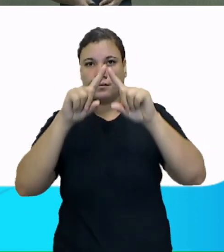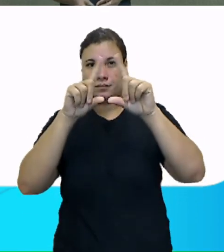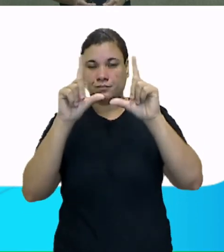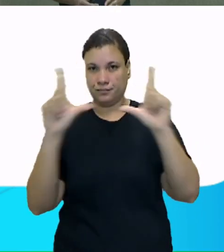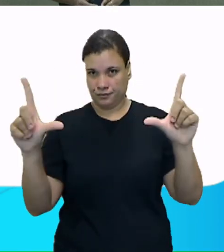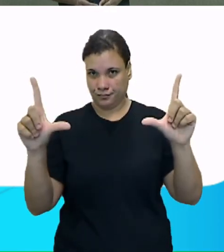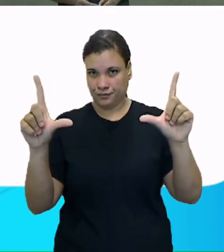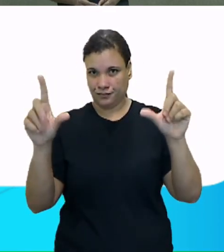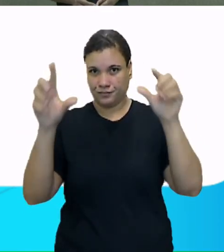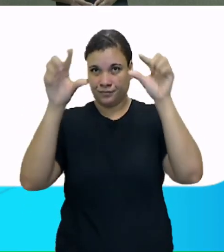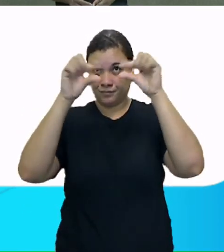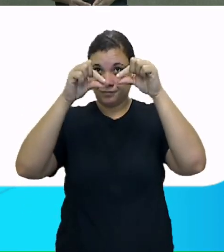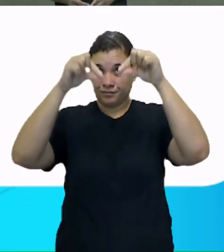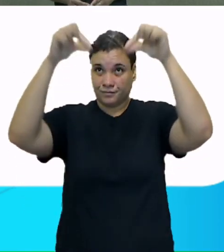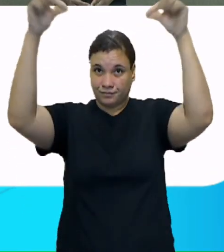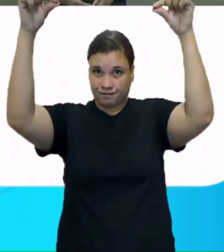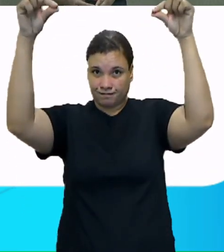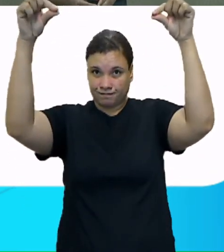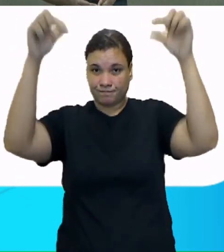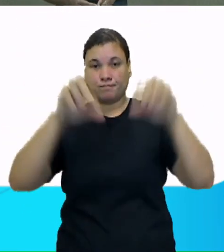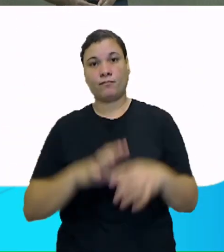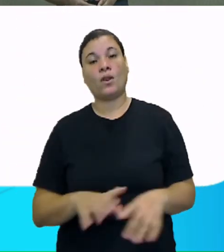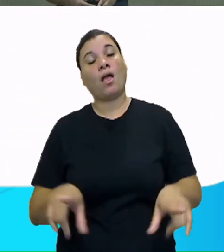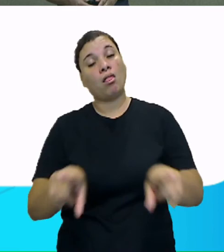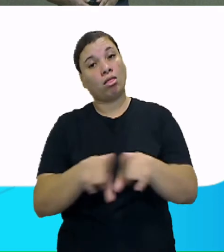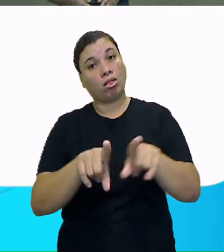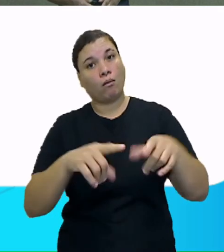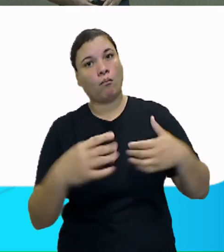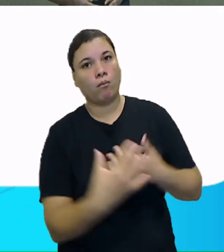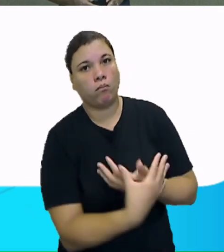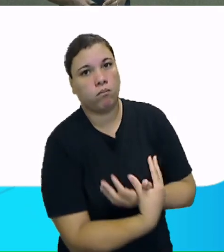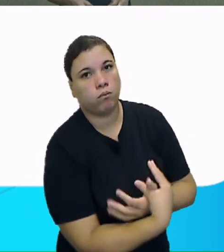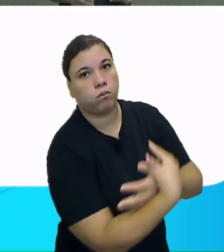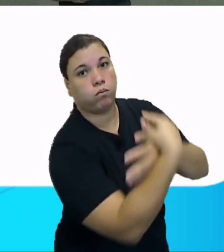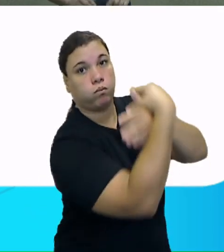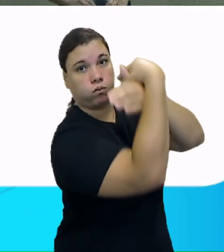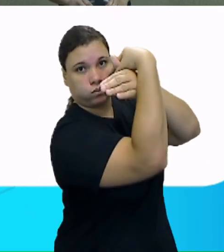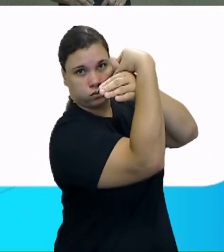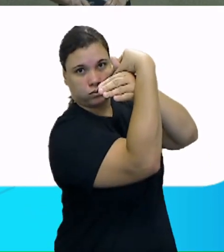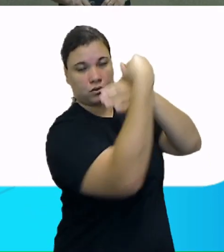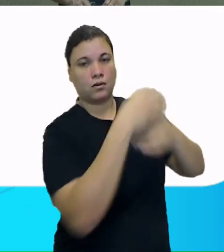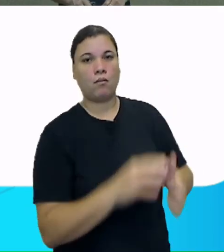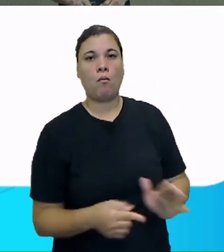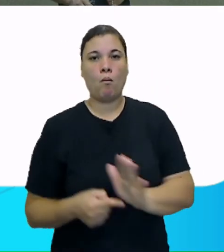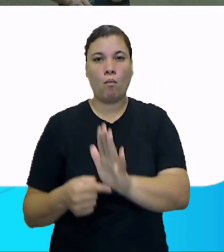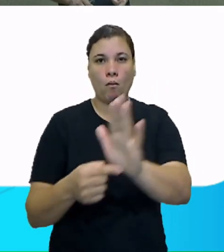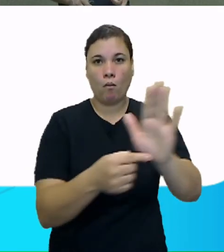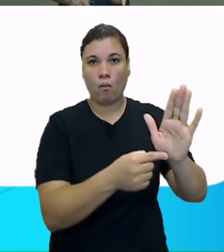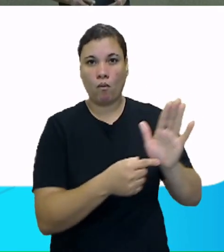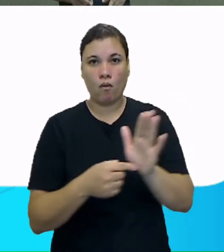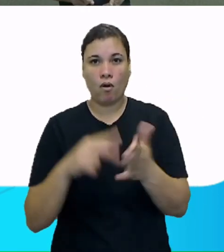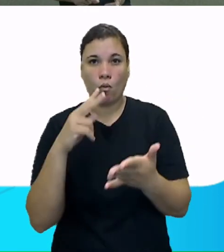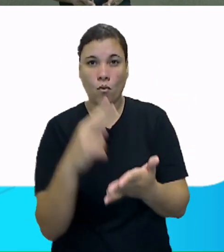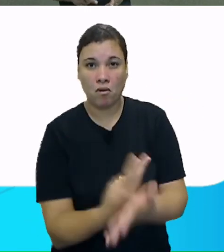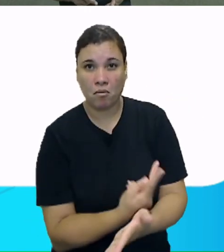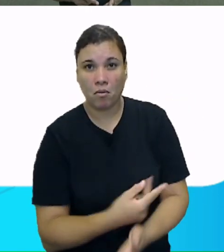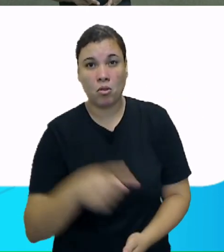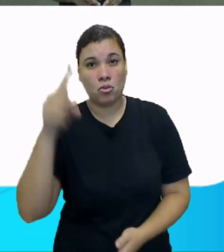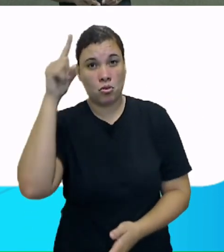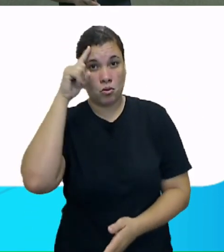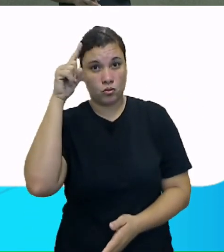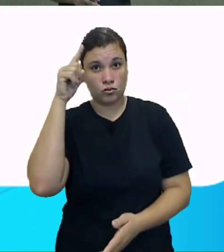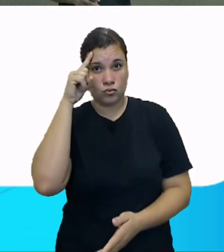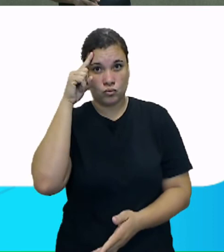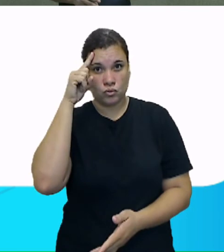1960, o uso de satélites permitia que fatos ocorridos no mesmo dia, porém em locais